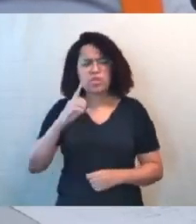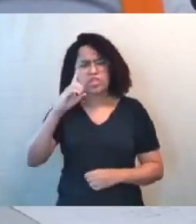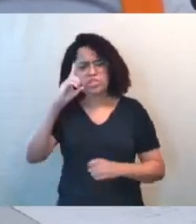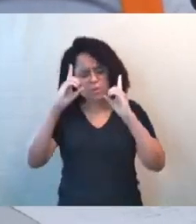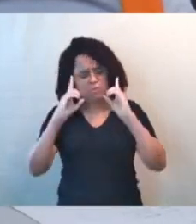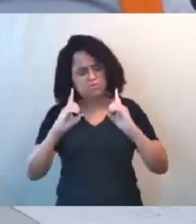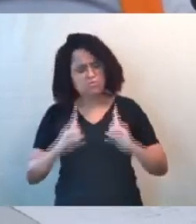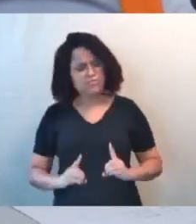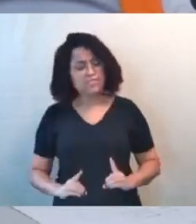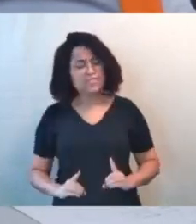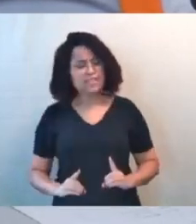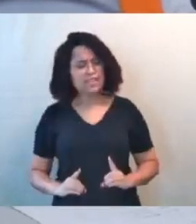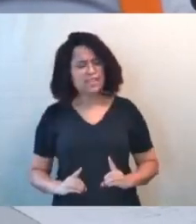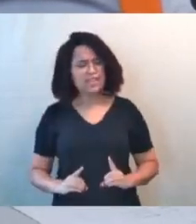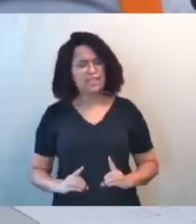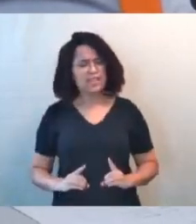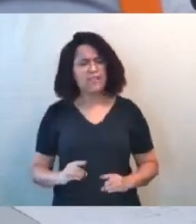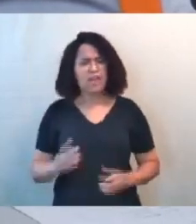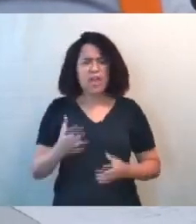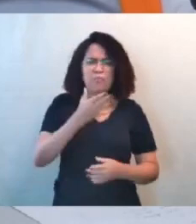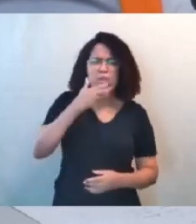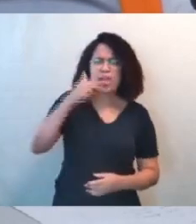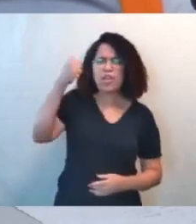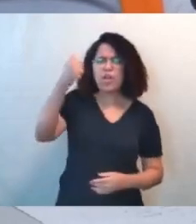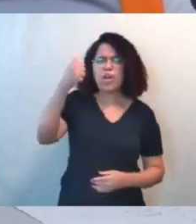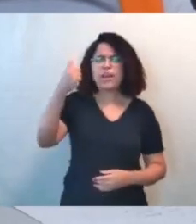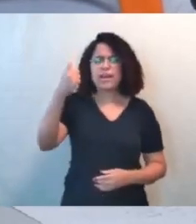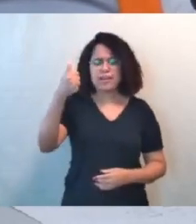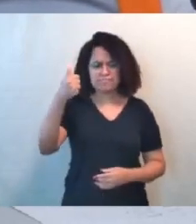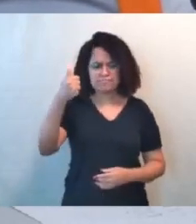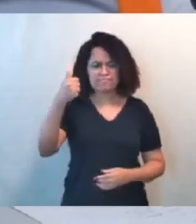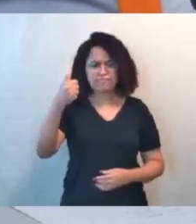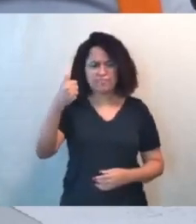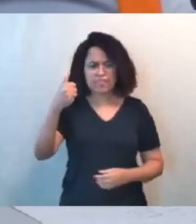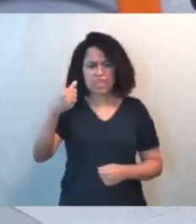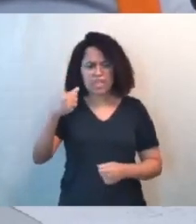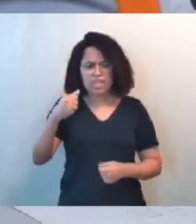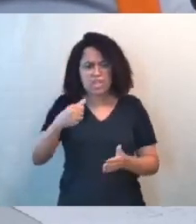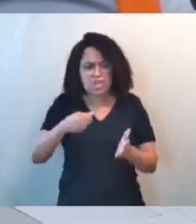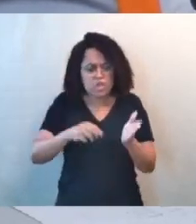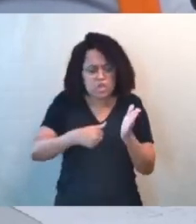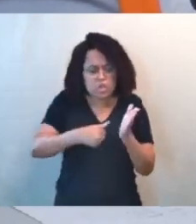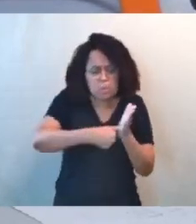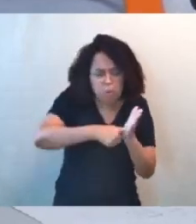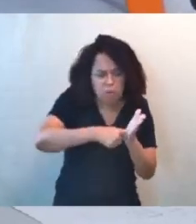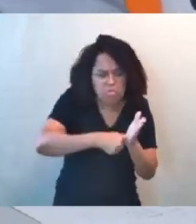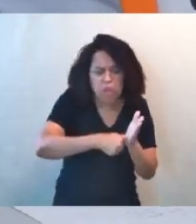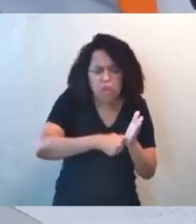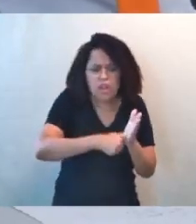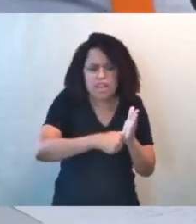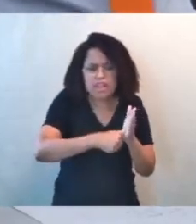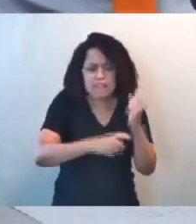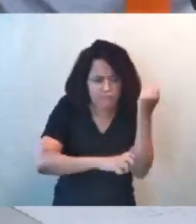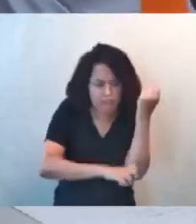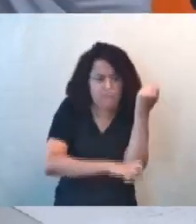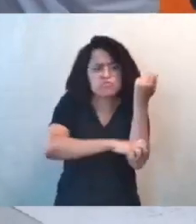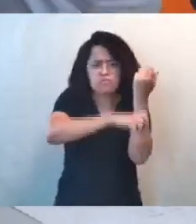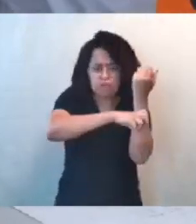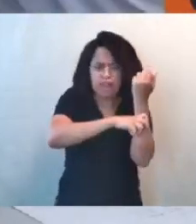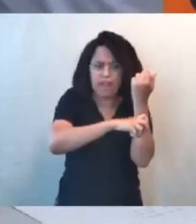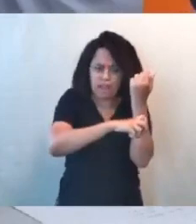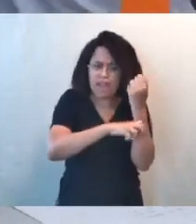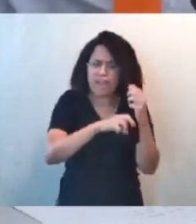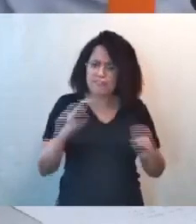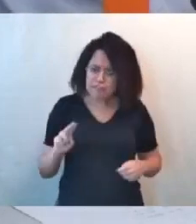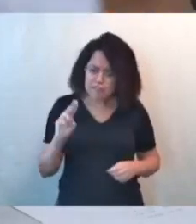que o botãozinho do elevador vai funcionar? Me ajuda nisso aí, que eu preciso da ajuda do senhor. Eu preciso que a prefeitura me ajude. Porque estão aqui, ó, na